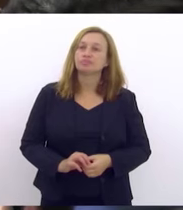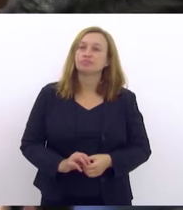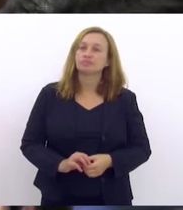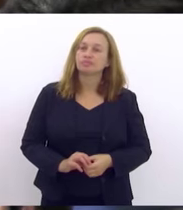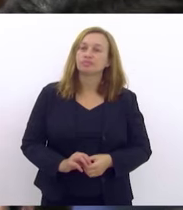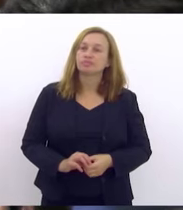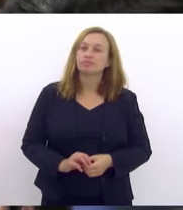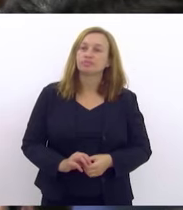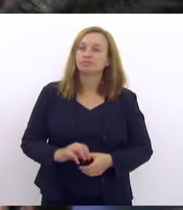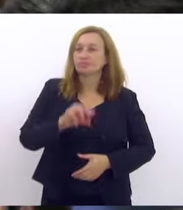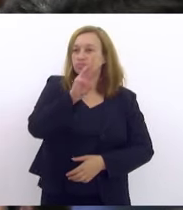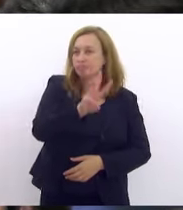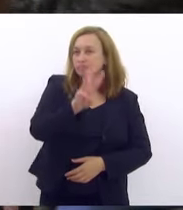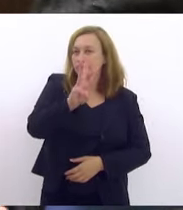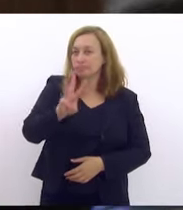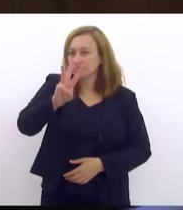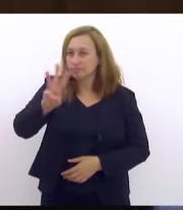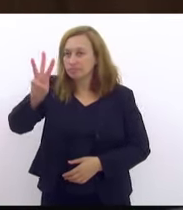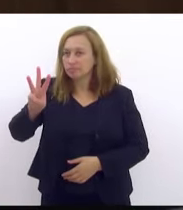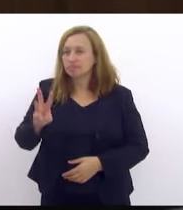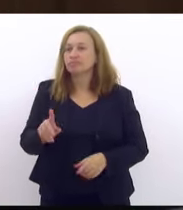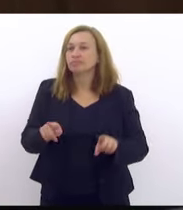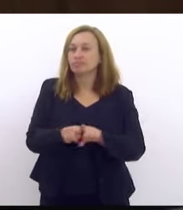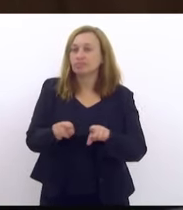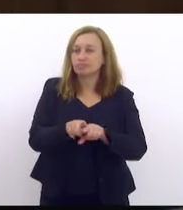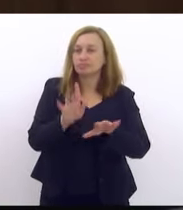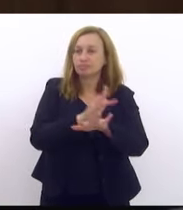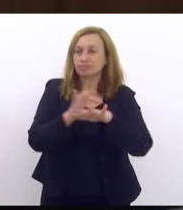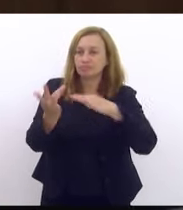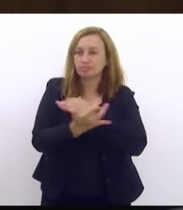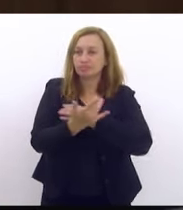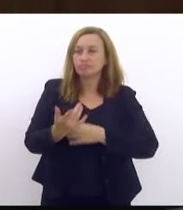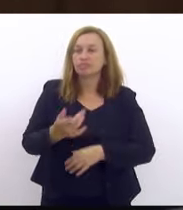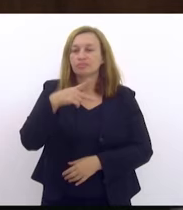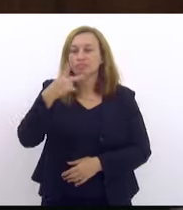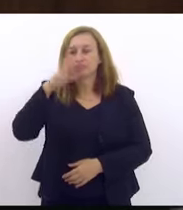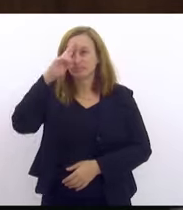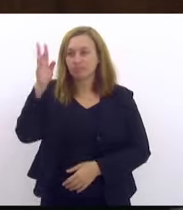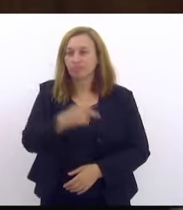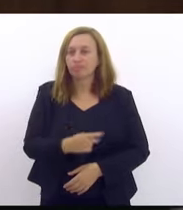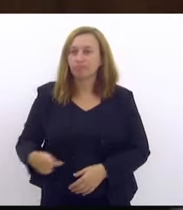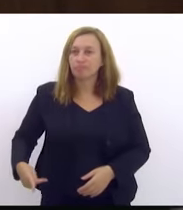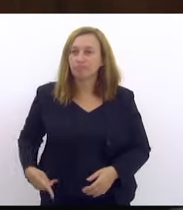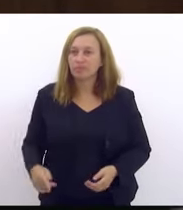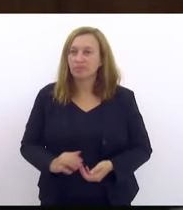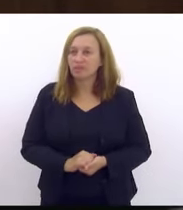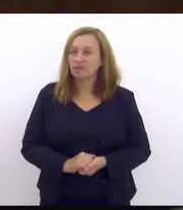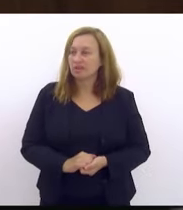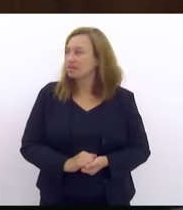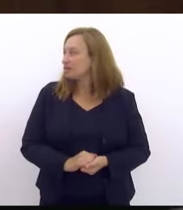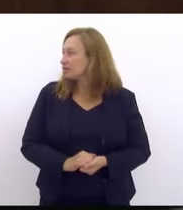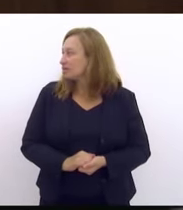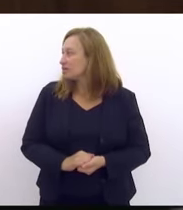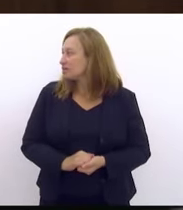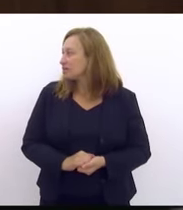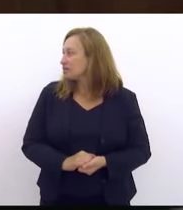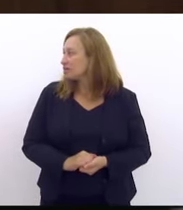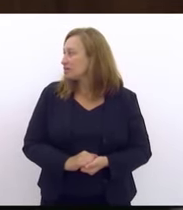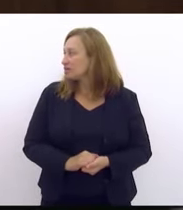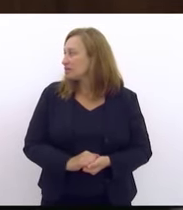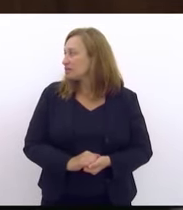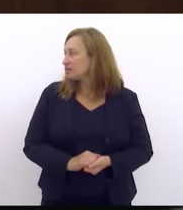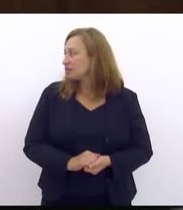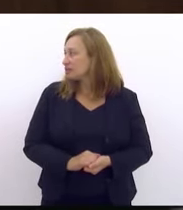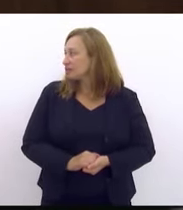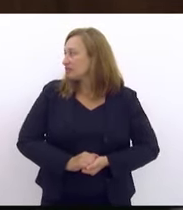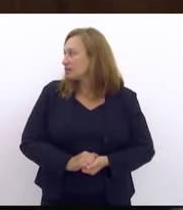Legislativa quanto a nossa página, e também dizer, senhor presidente, que cada deputado, cada deputada aqui tem acesso e